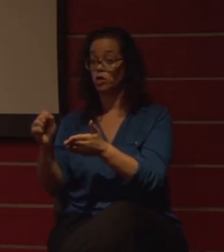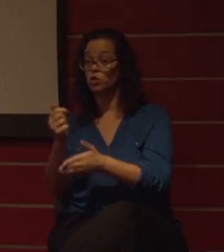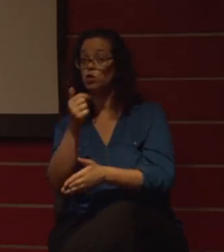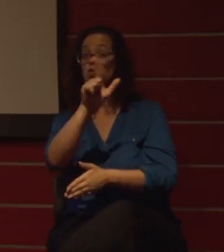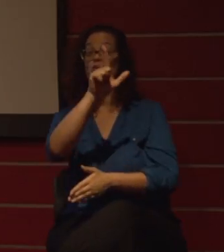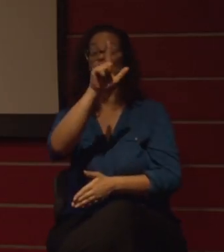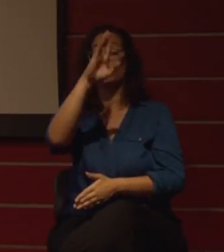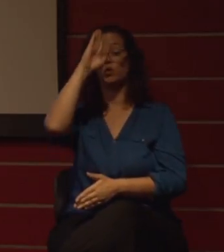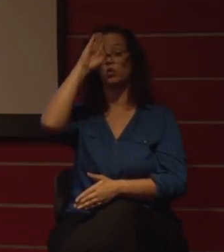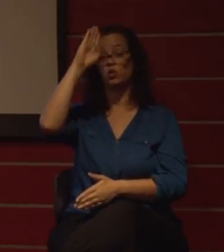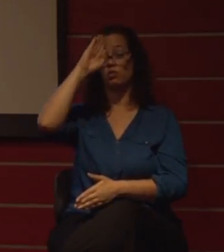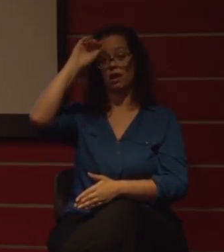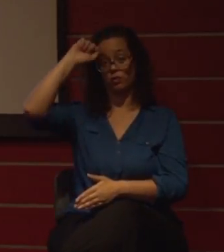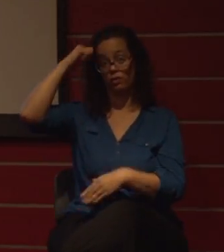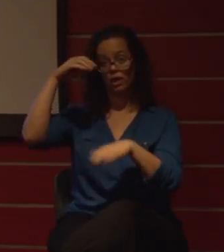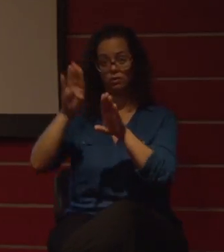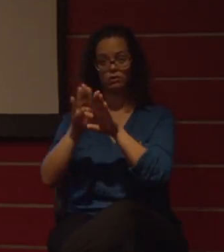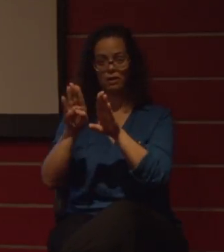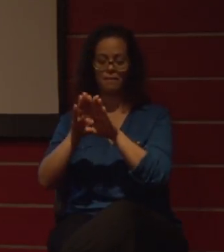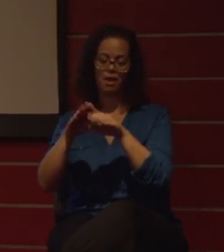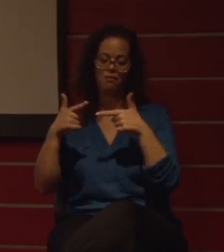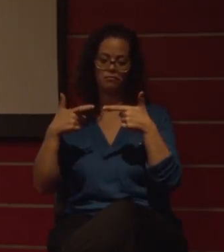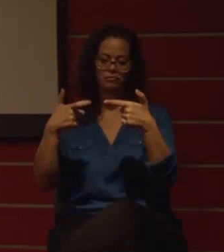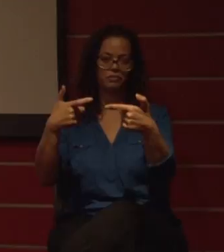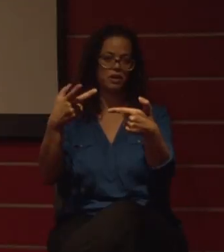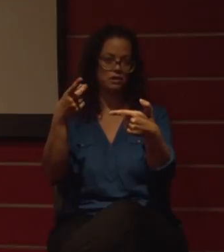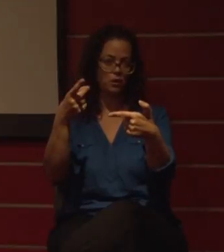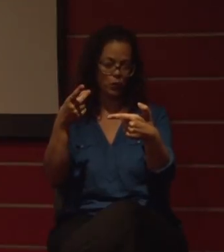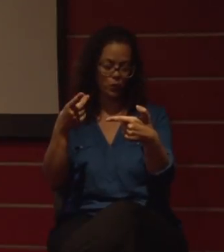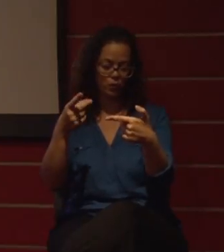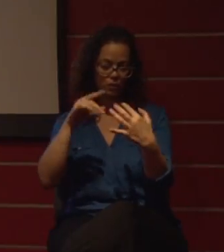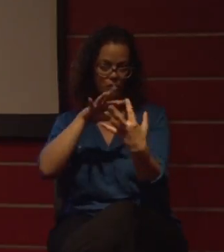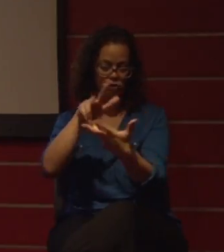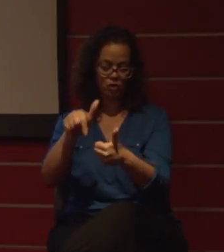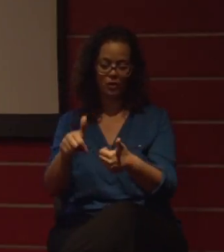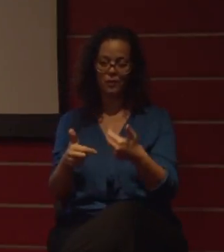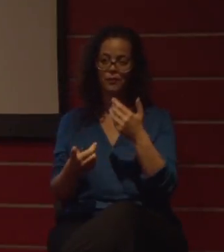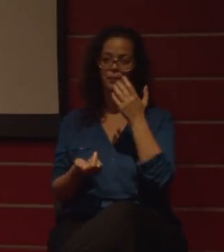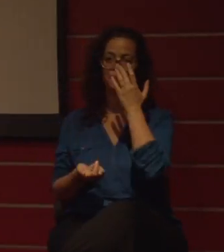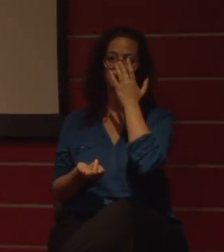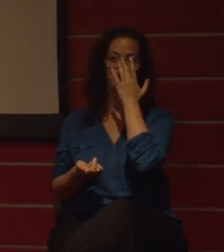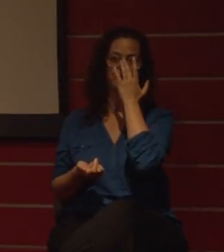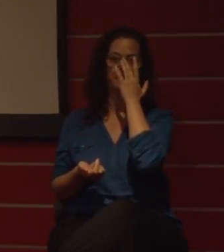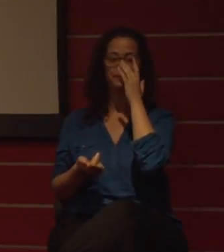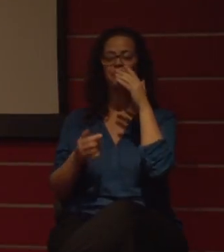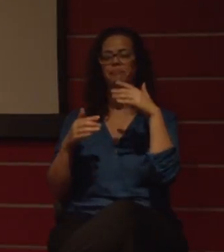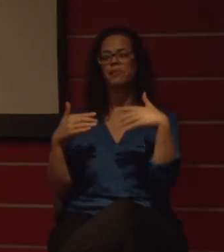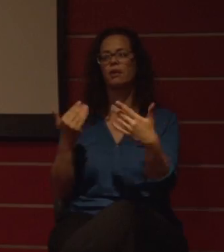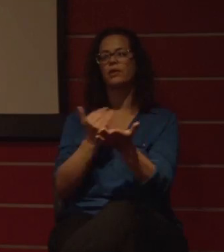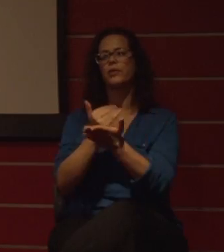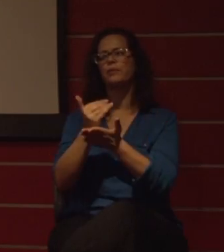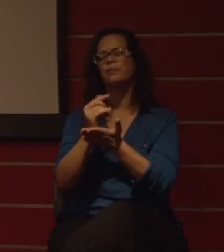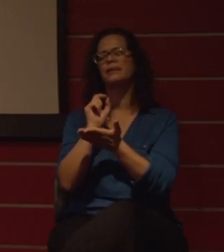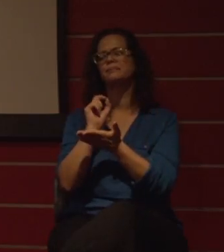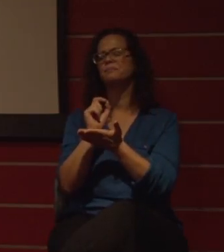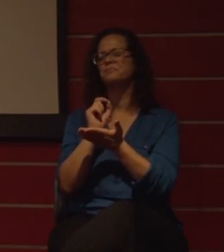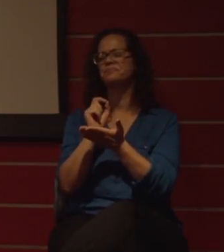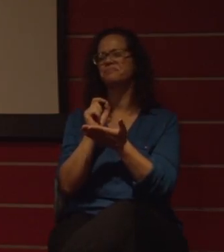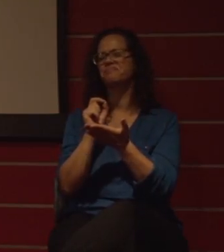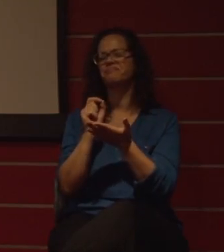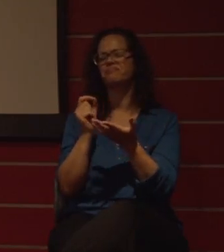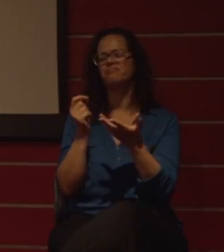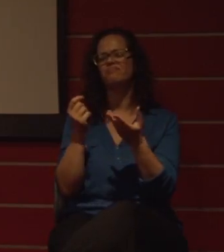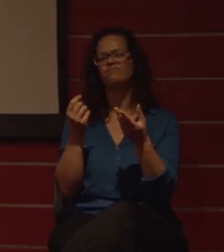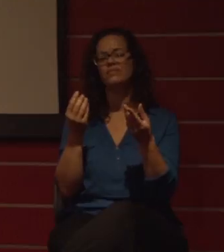negro eh durante a Segunda Guerra Mundial e a partir dali eh ou seja